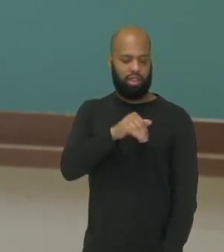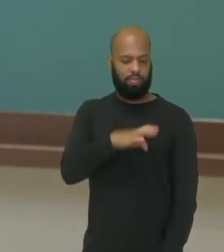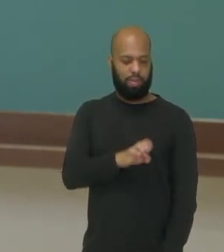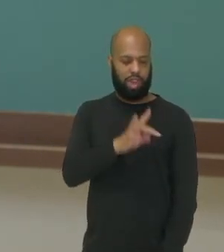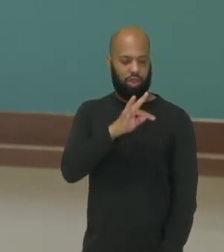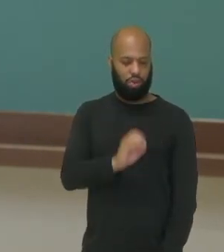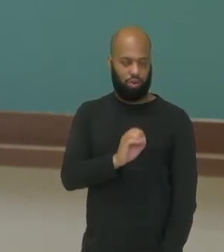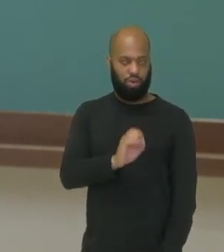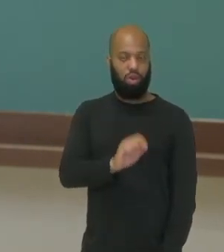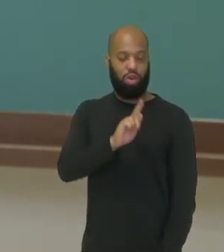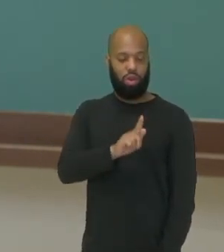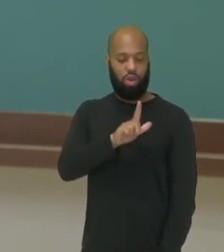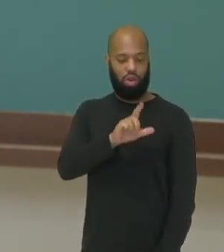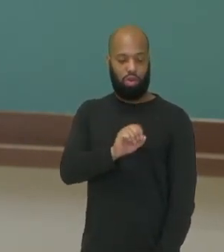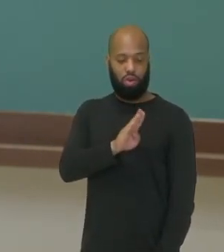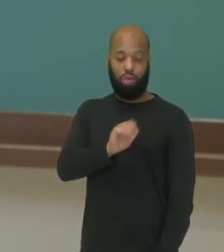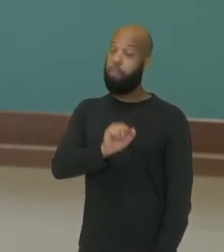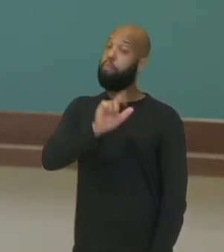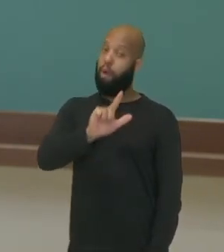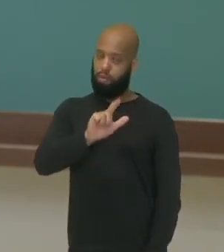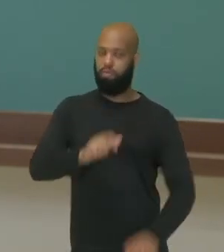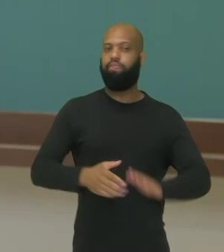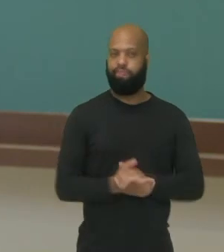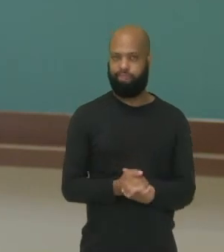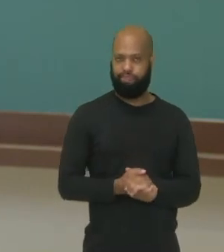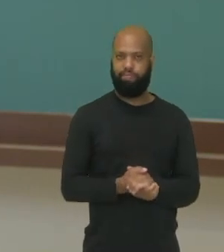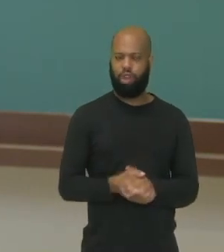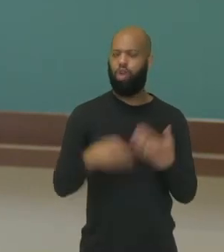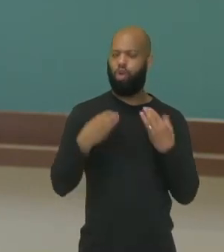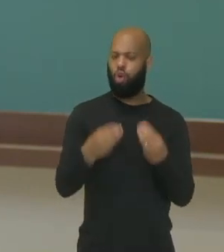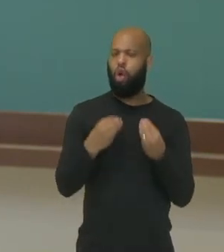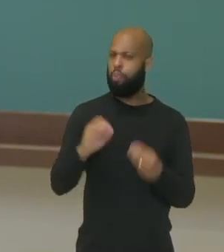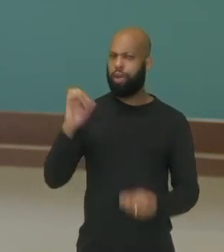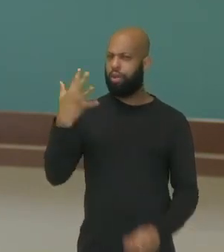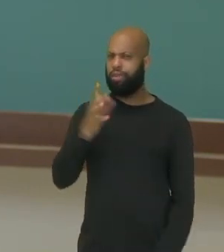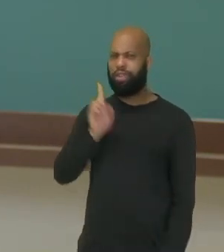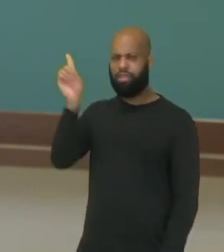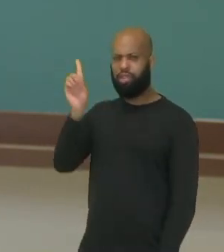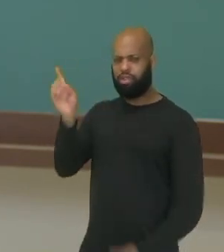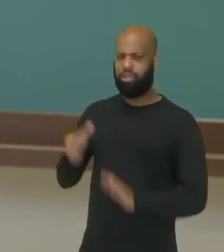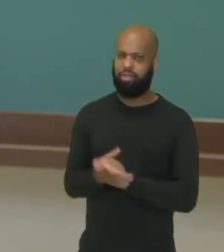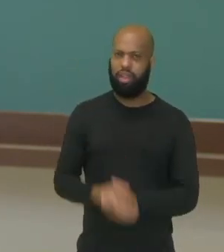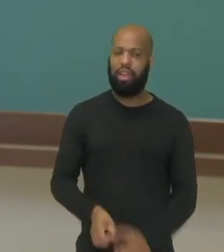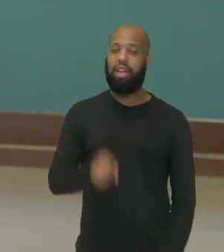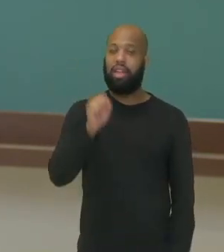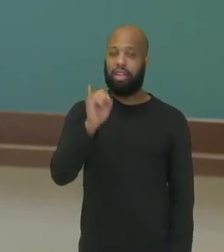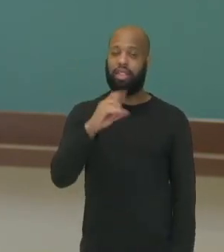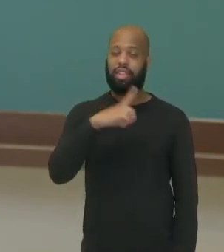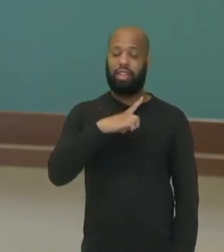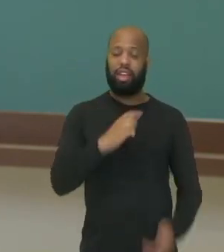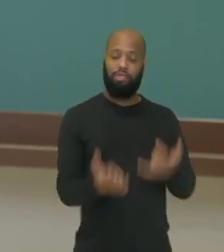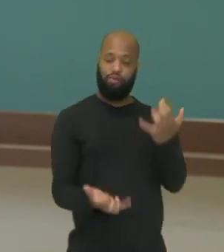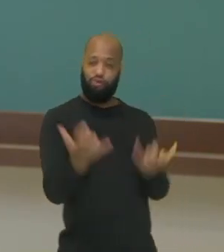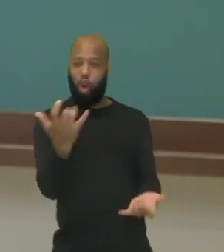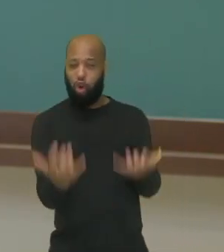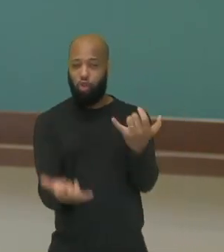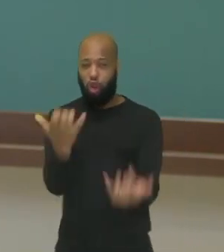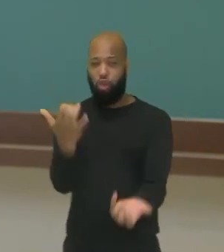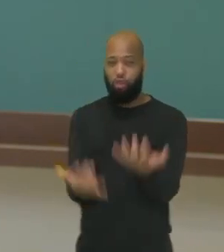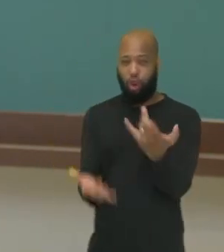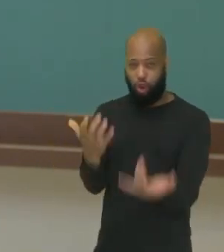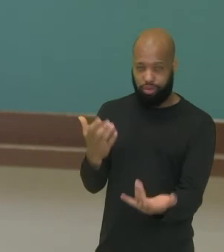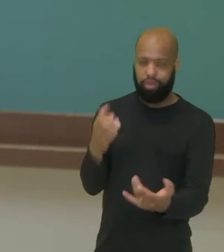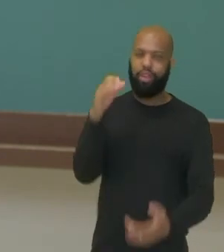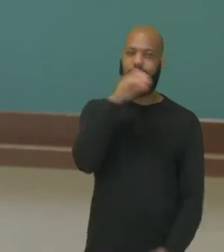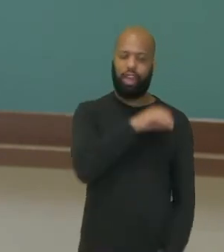plantas ali, então vai aumentar a temperatura na Terra. Então, esse